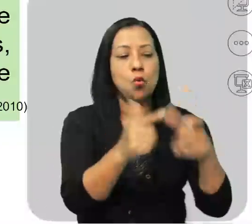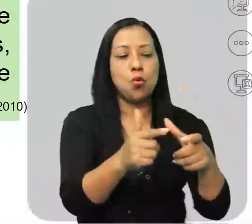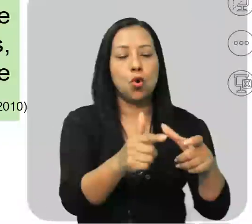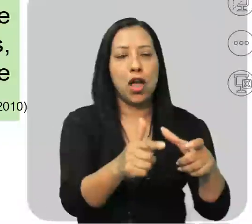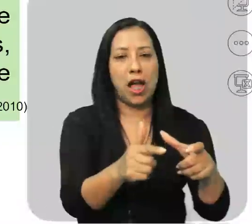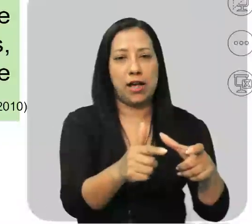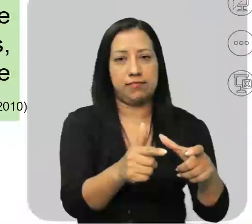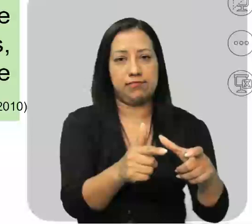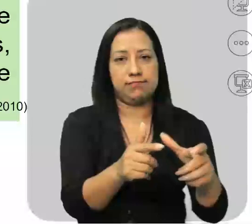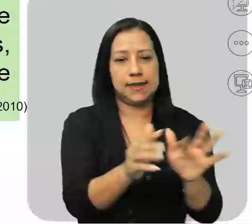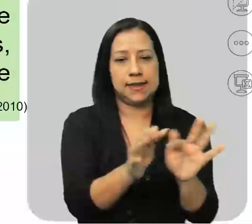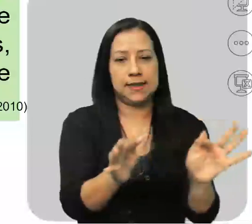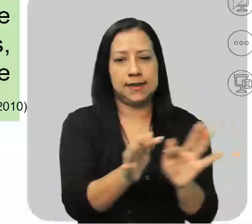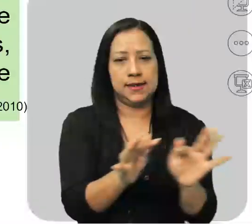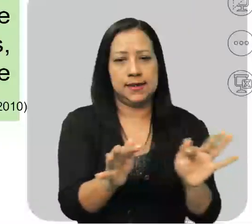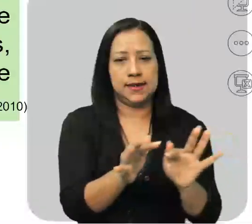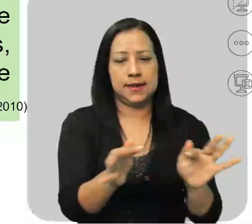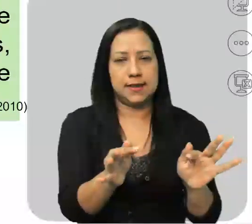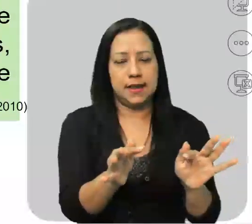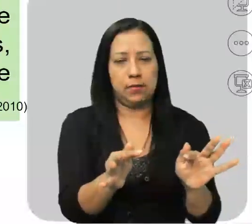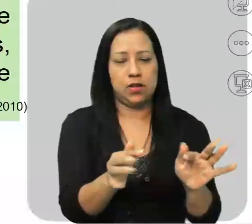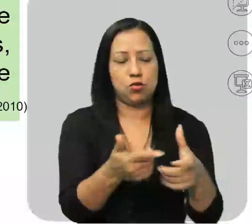de áreas desprovidas de saneamento básico.